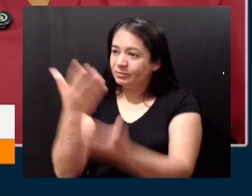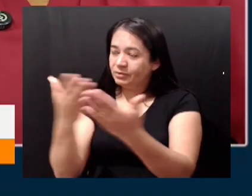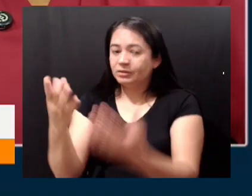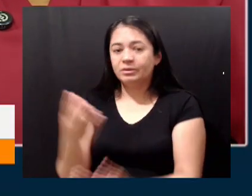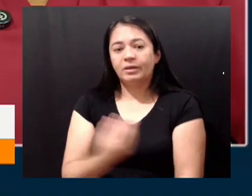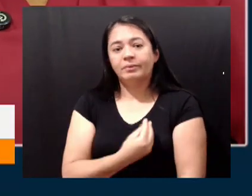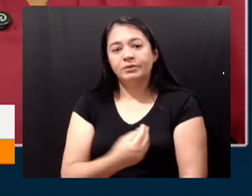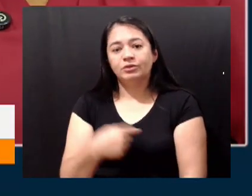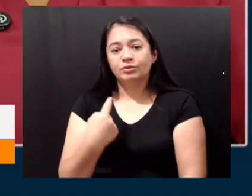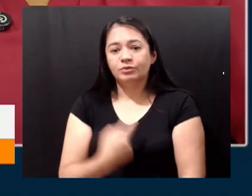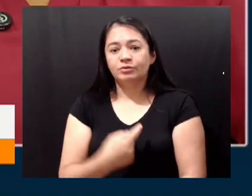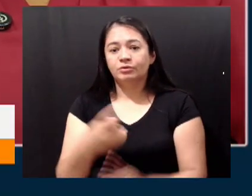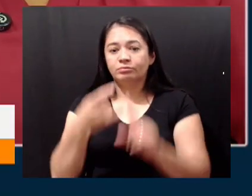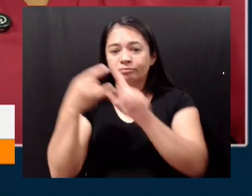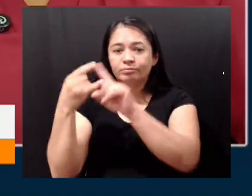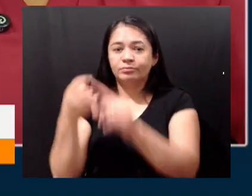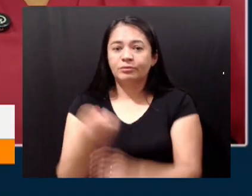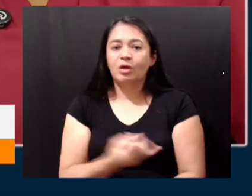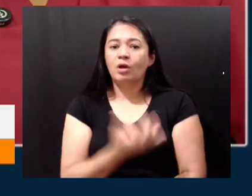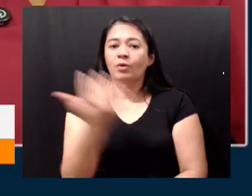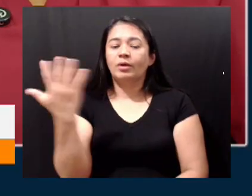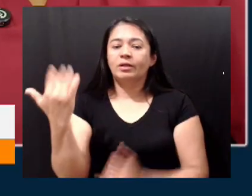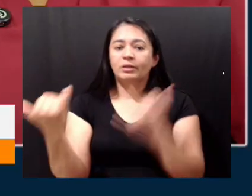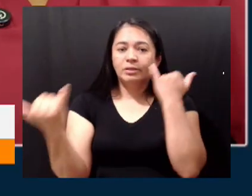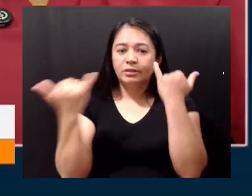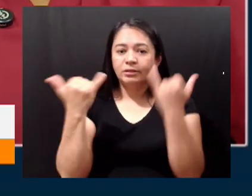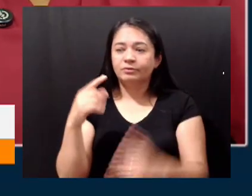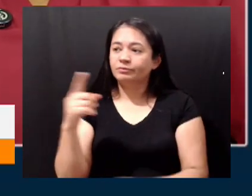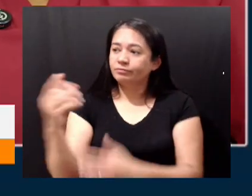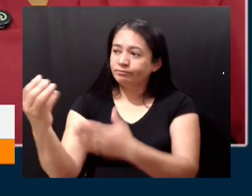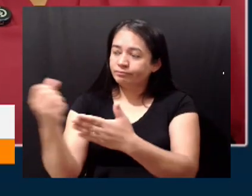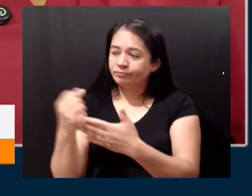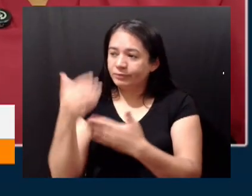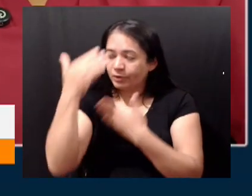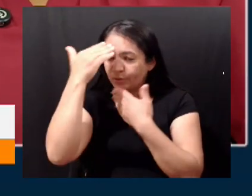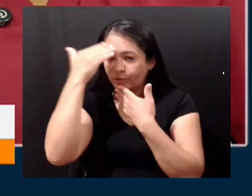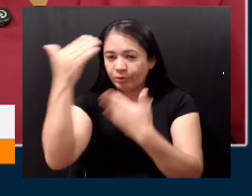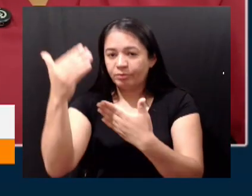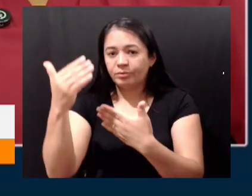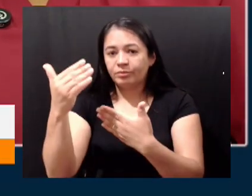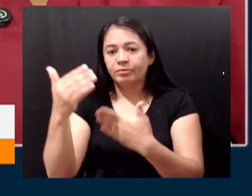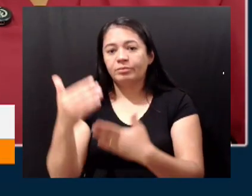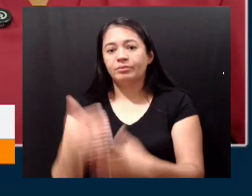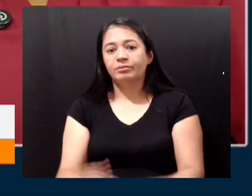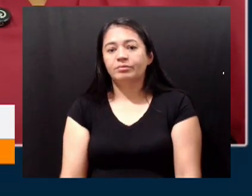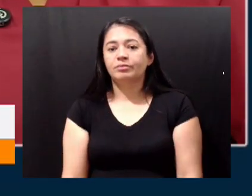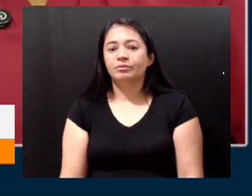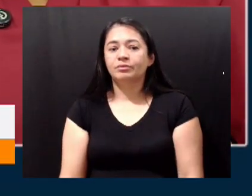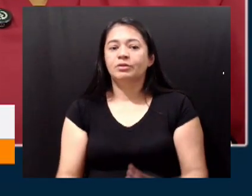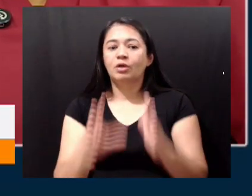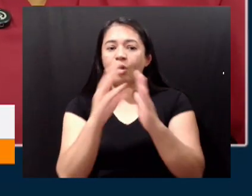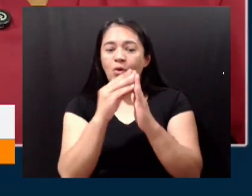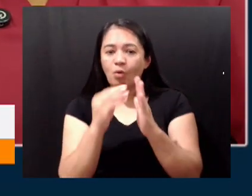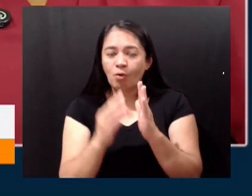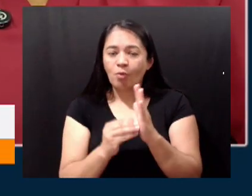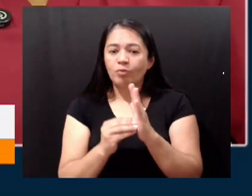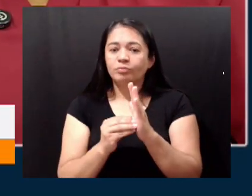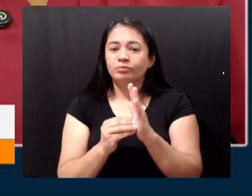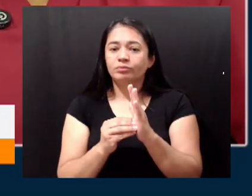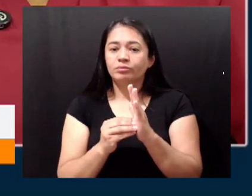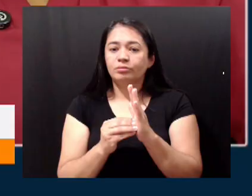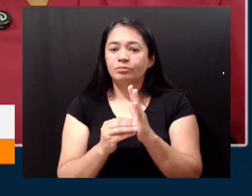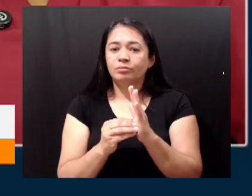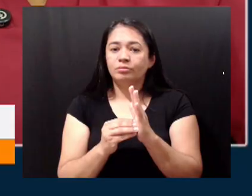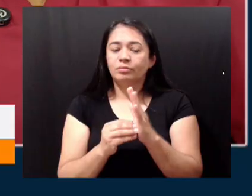Quanta informação precisa você nos trouxe. Obrigada por colaborar com esse conteúdo bem,